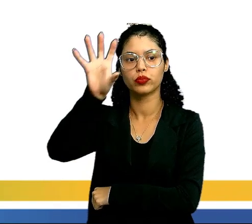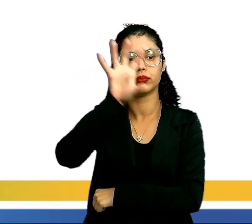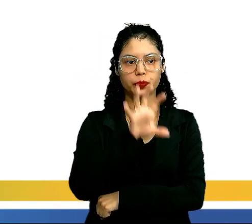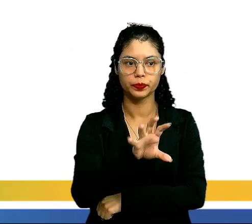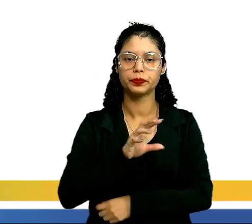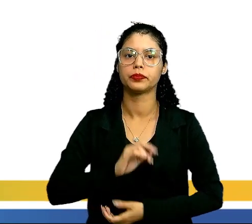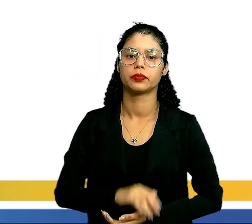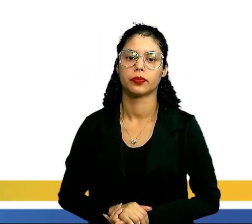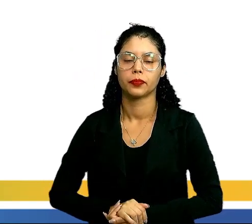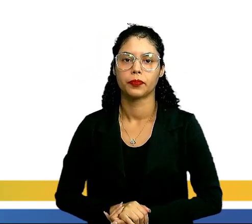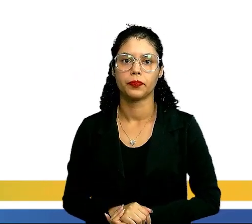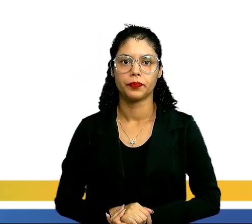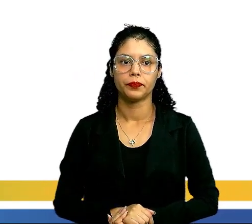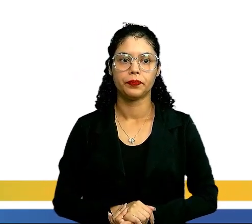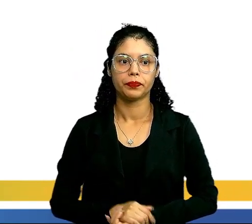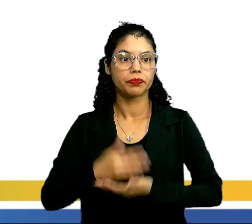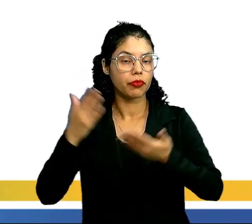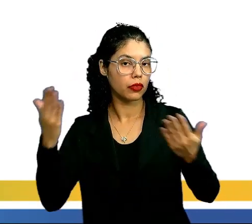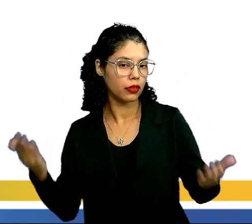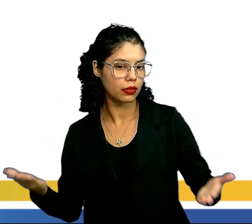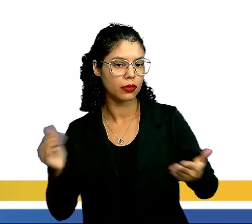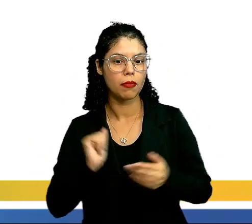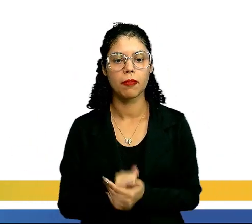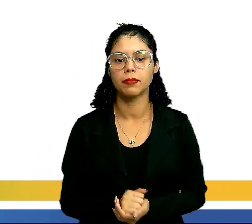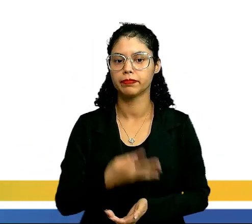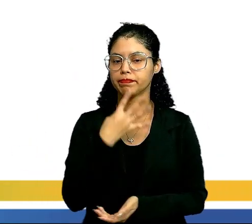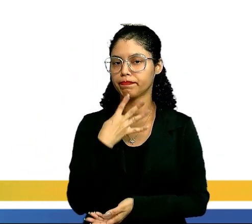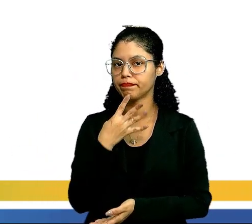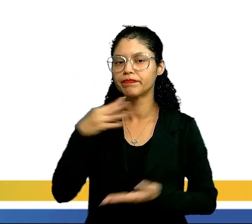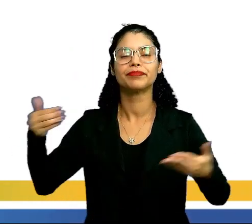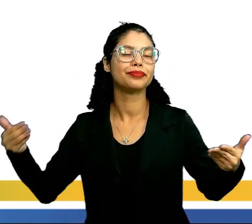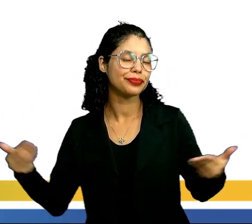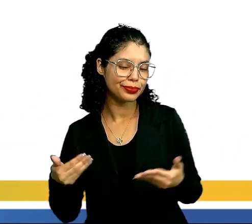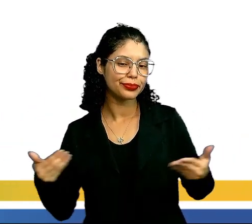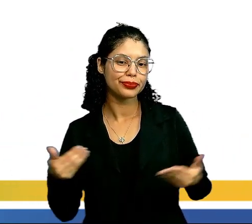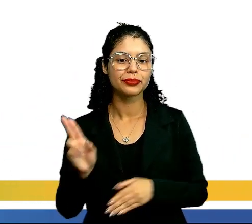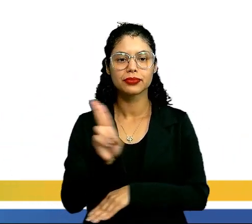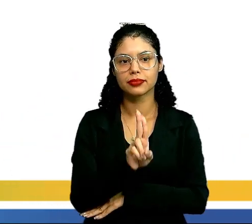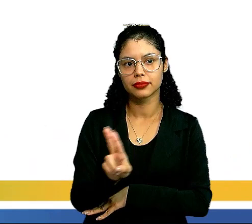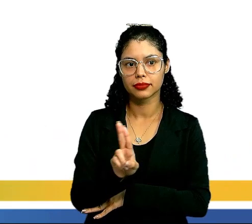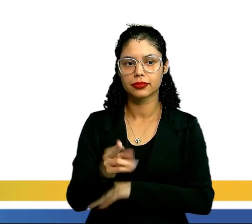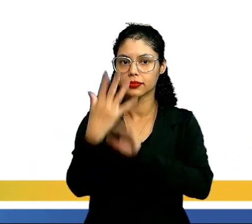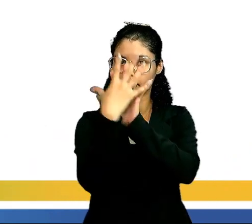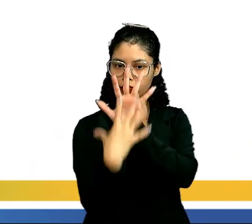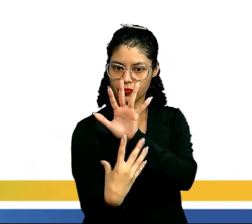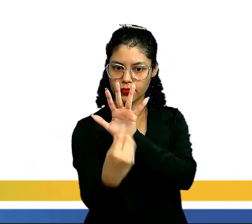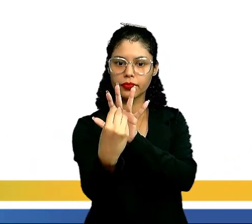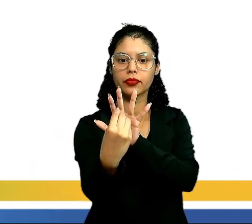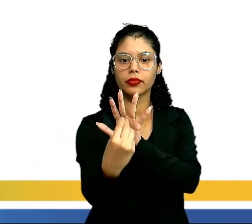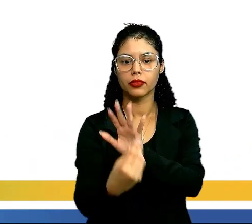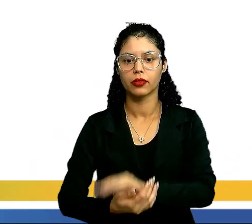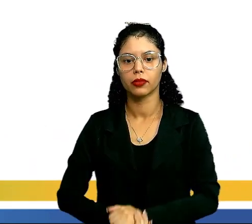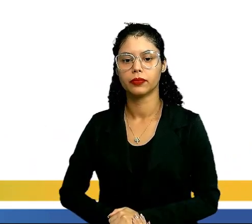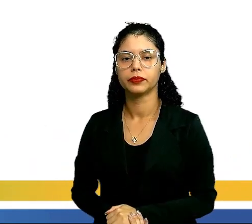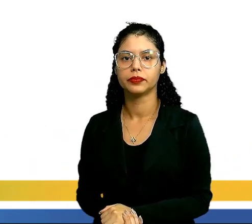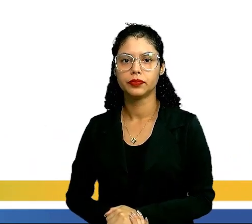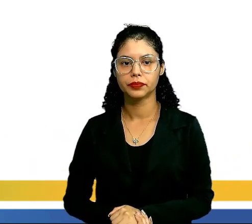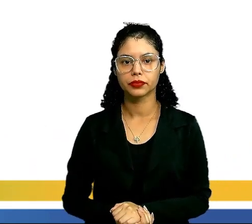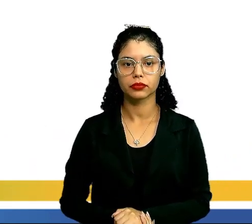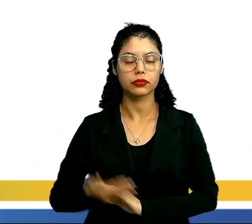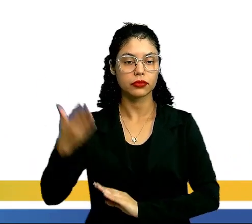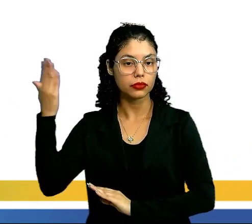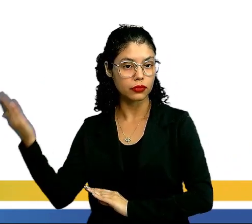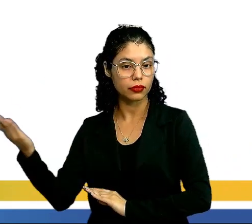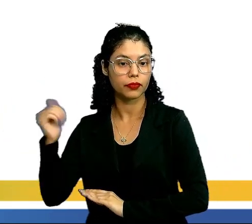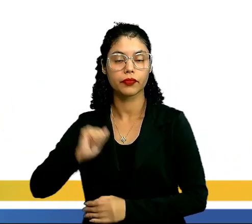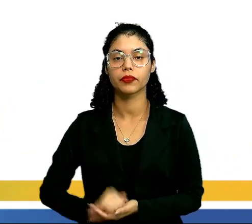dos chamados mapas. Então, vamos conhecer hoje as chamadas projeções cartográficas.